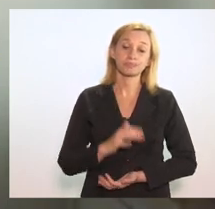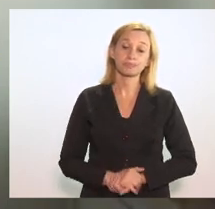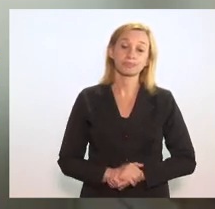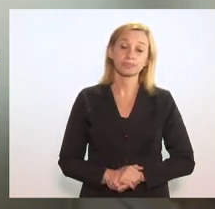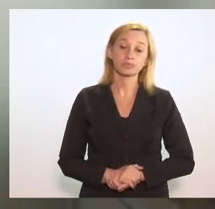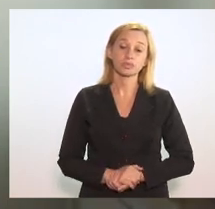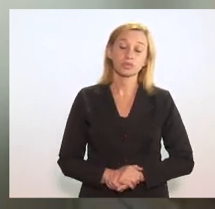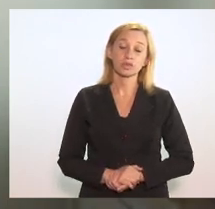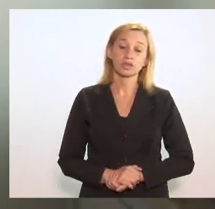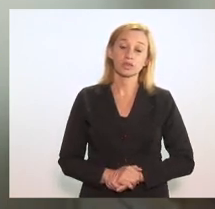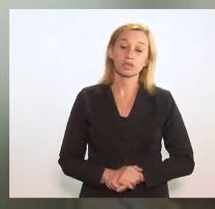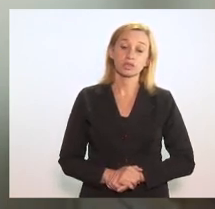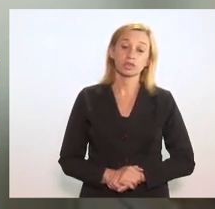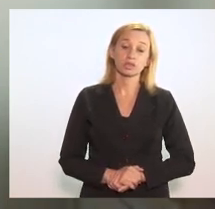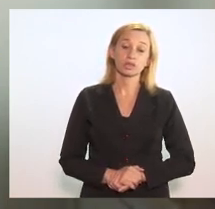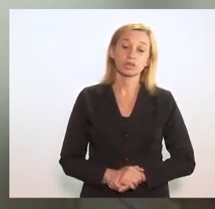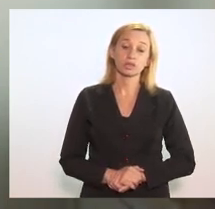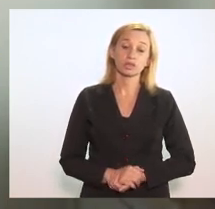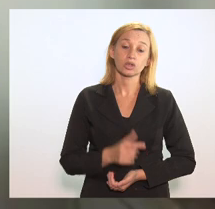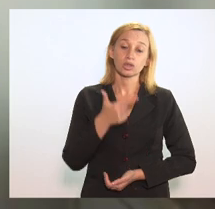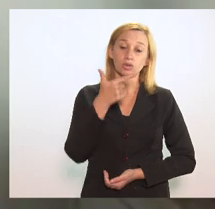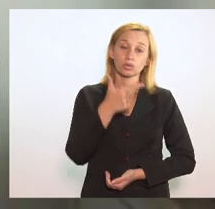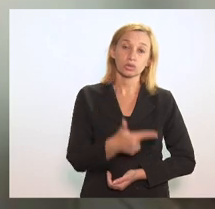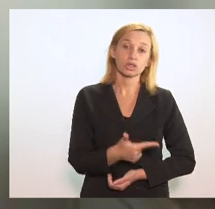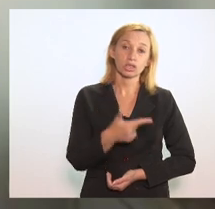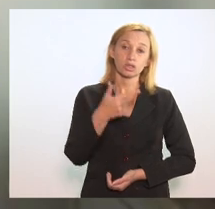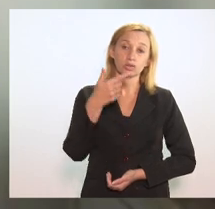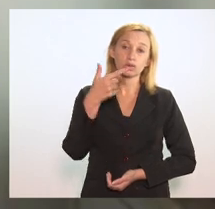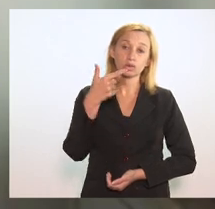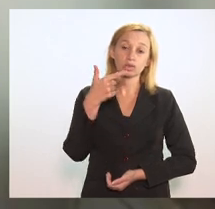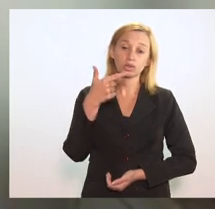de aproximadamente